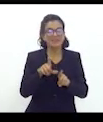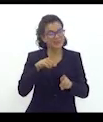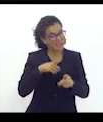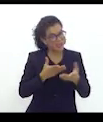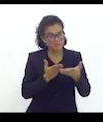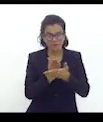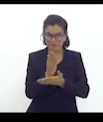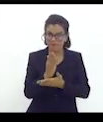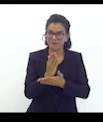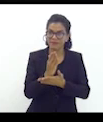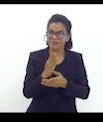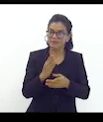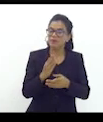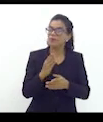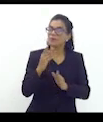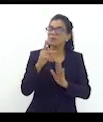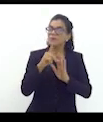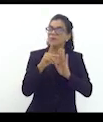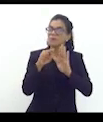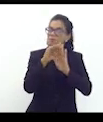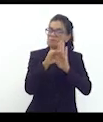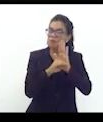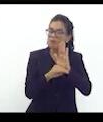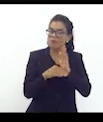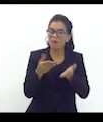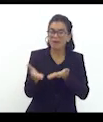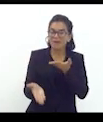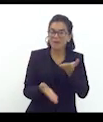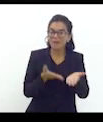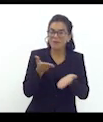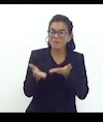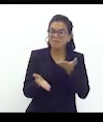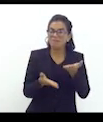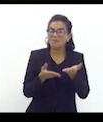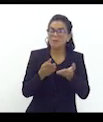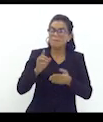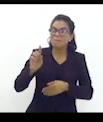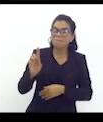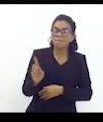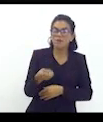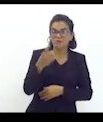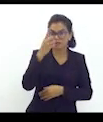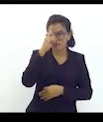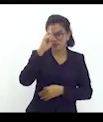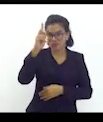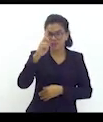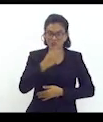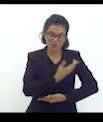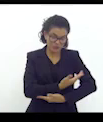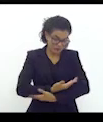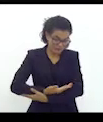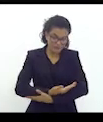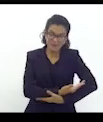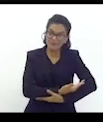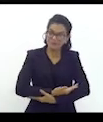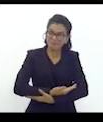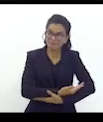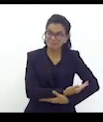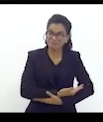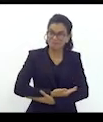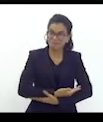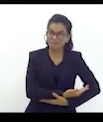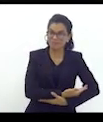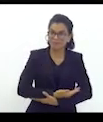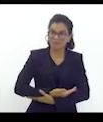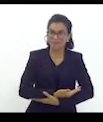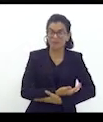aprovado, presidente, um programa de atendimento aos primeiros mil dias de vida das nossas crianças, que nós criamos aqui a partir do